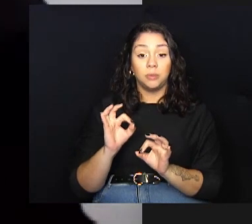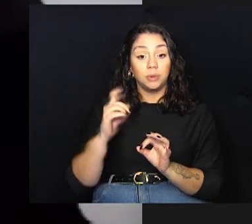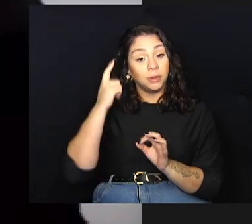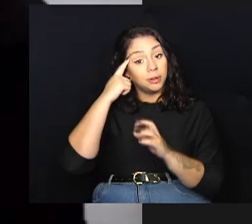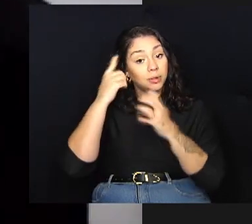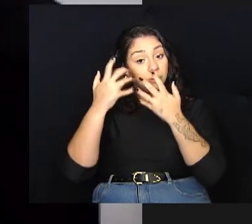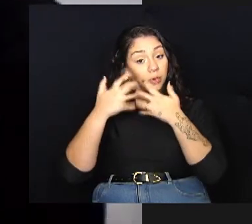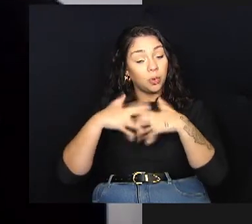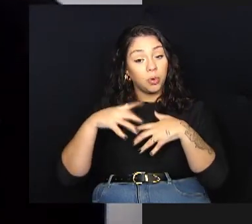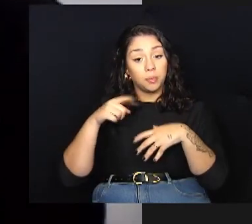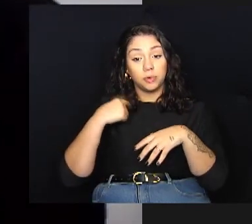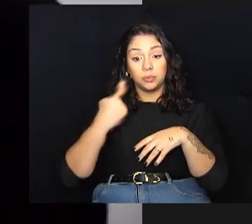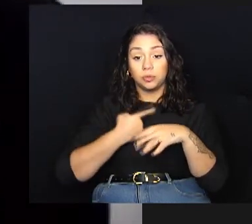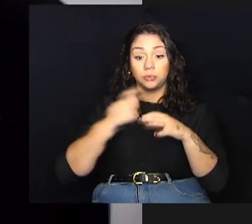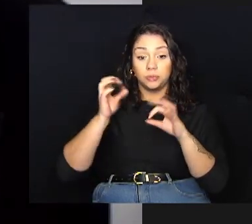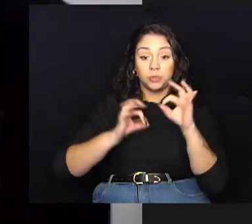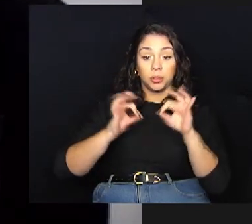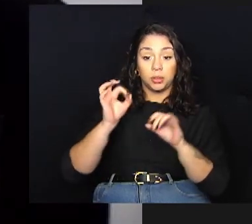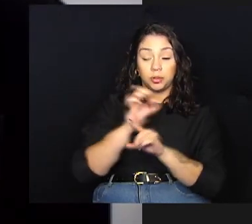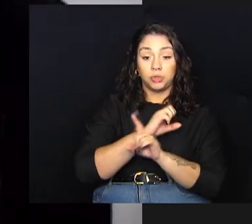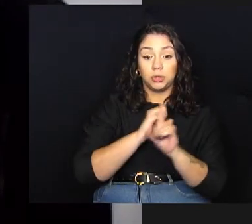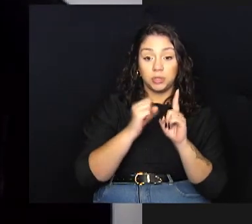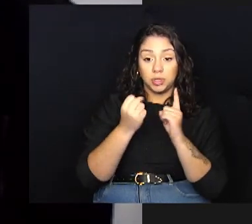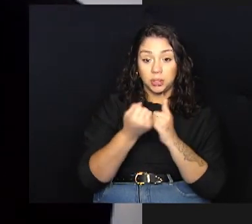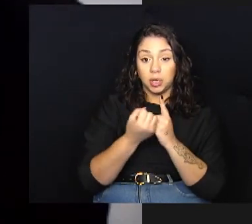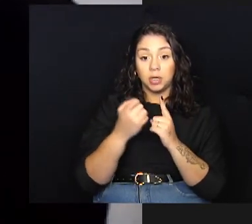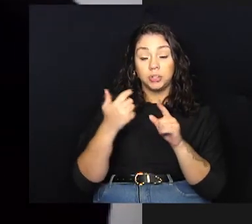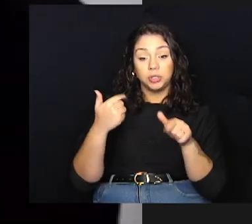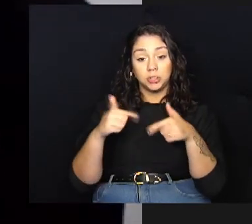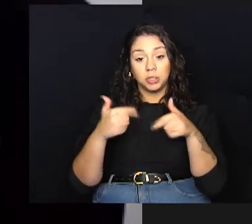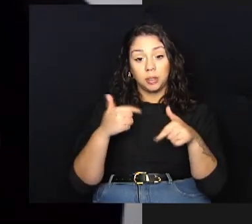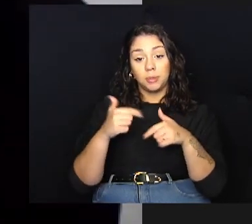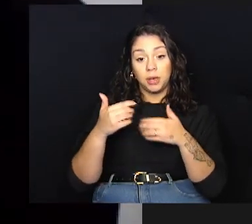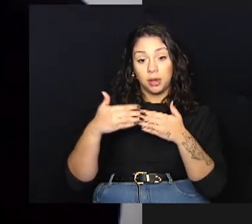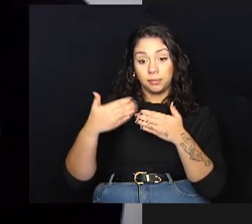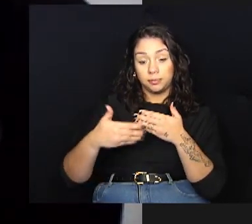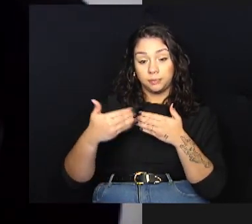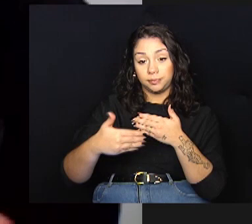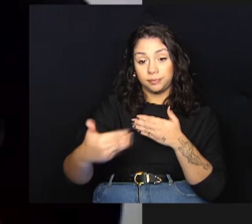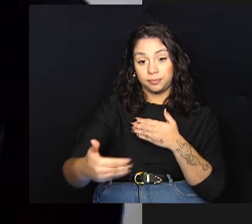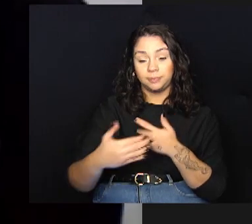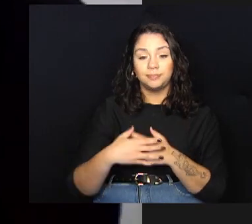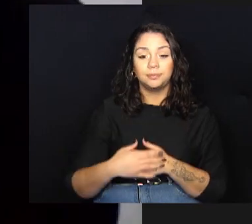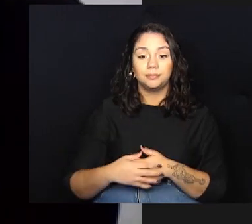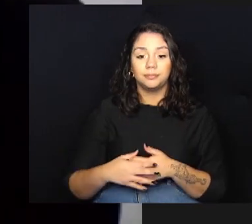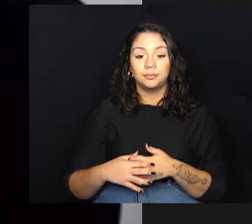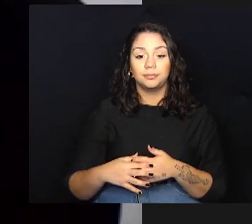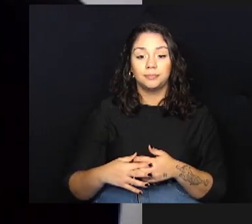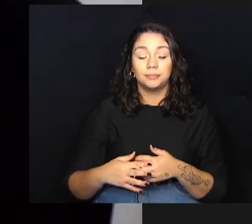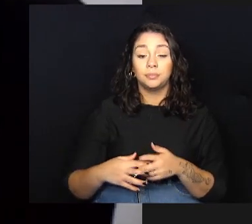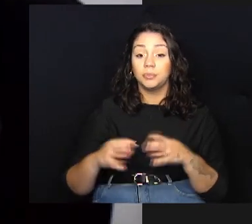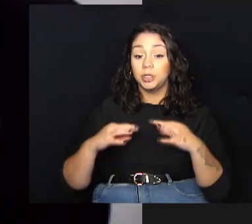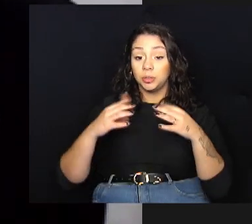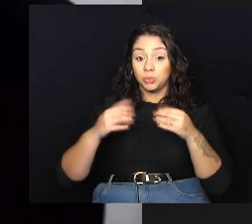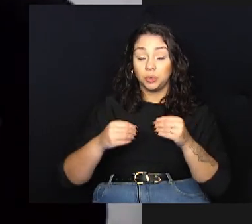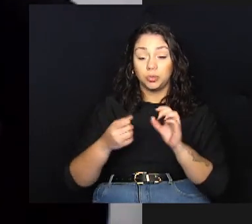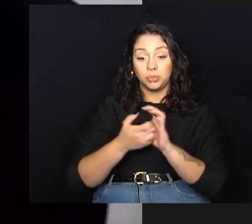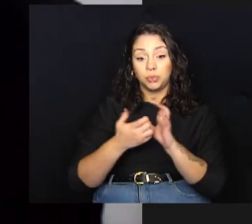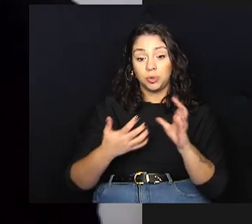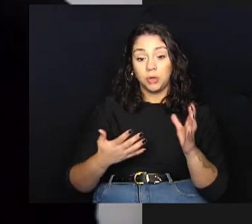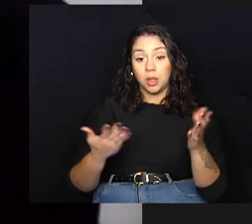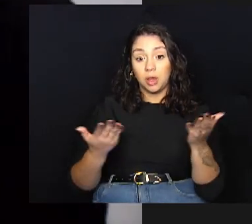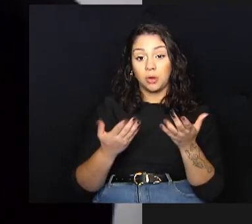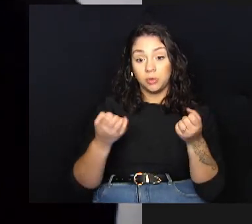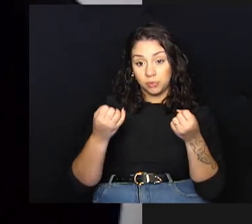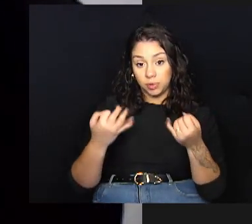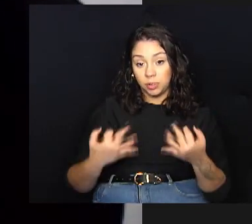gente vai se organizar com sociedade para trabalhar daqui para frente então é todos esses elementos que você colocou ainda devem